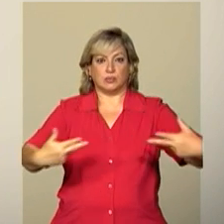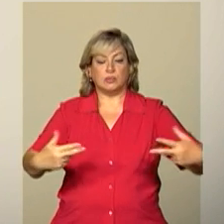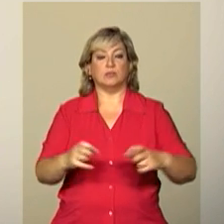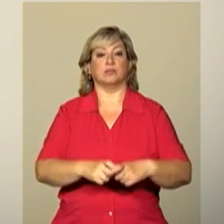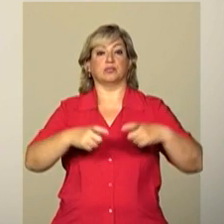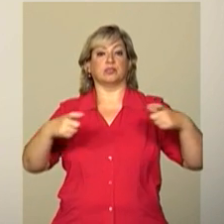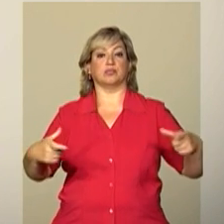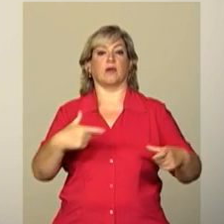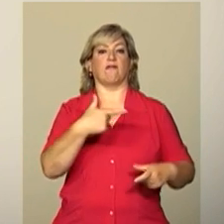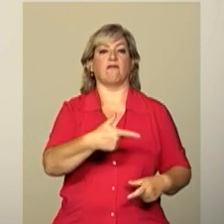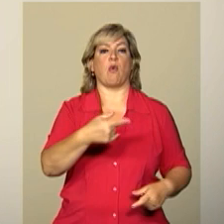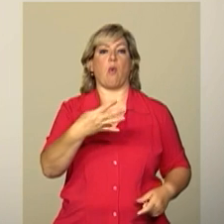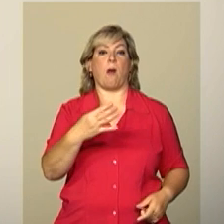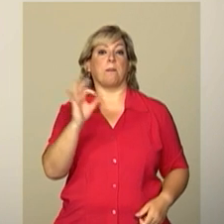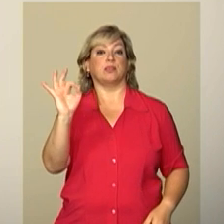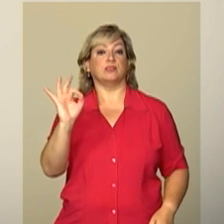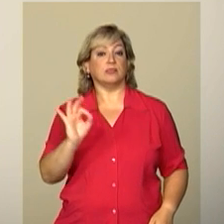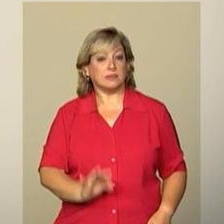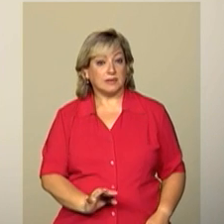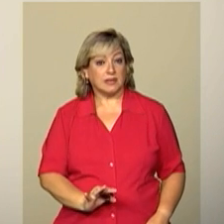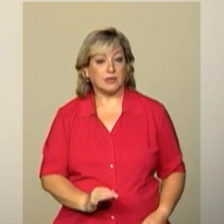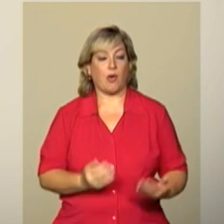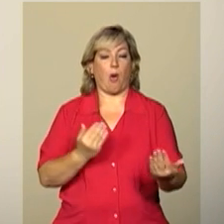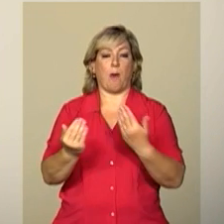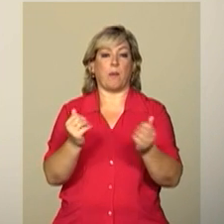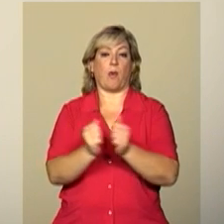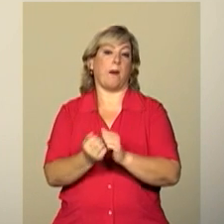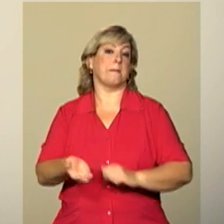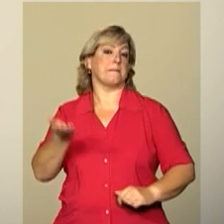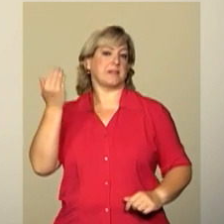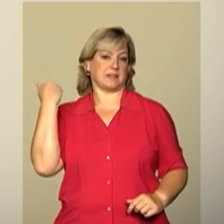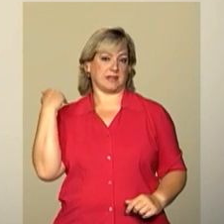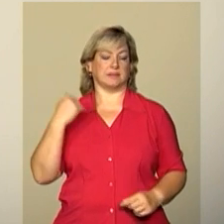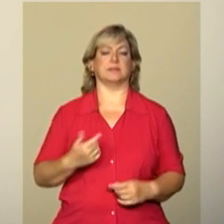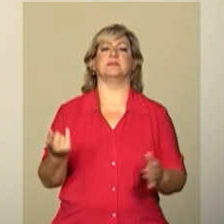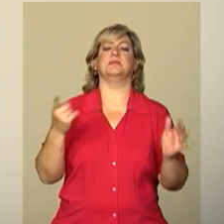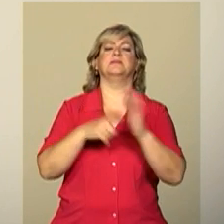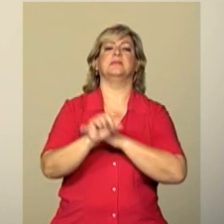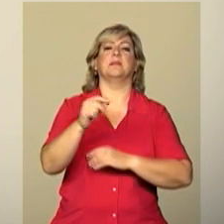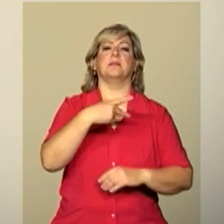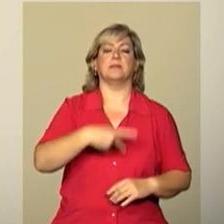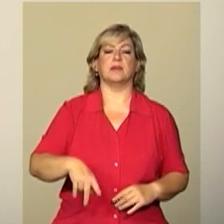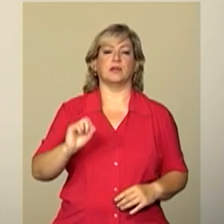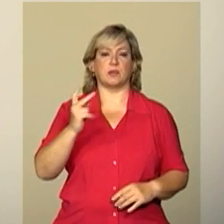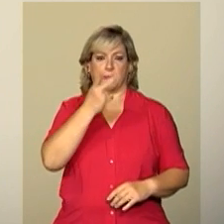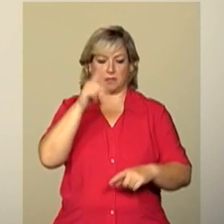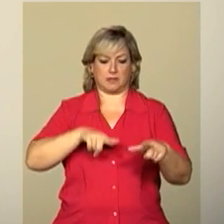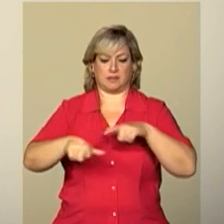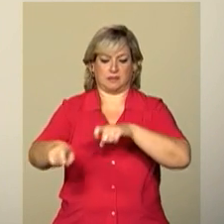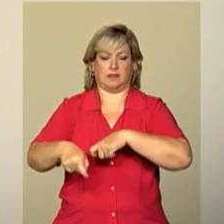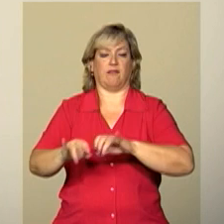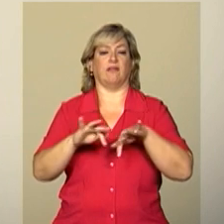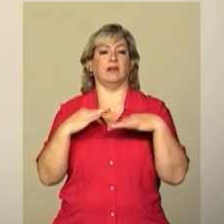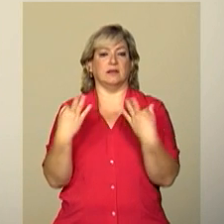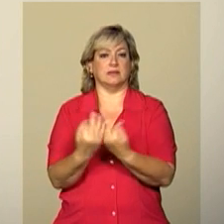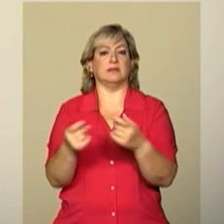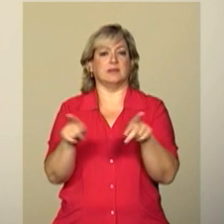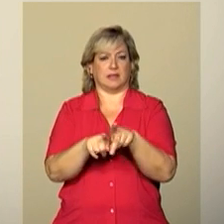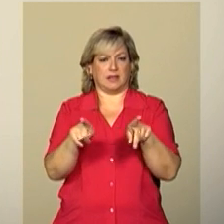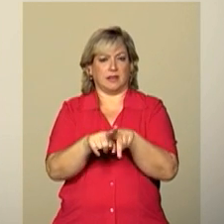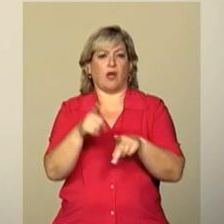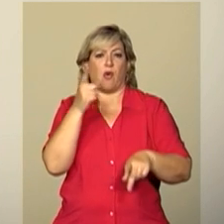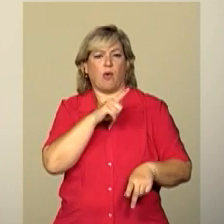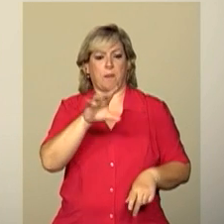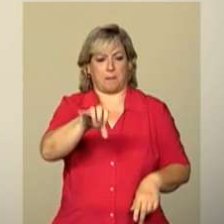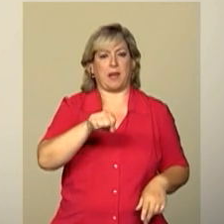cresceram 24 em relação à safa passada Presidente Me diga uma coisa os agricultores familiares também TM acesso a